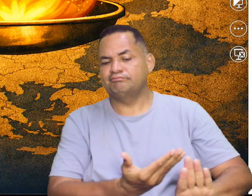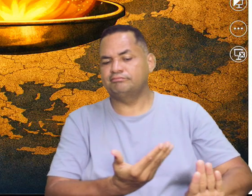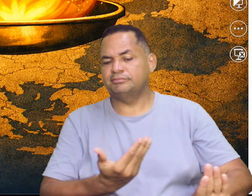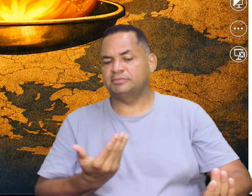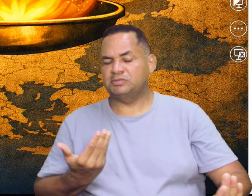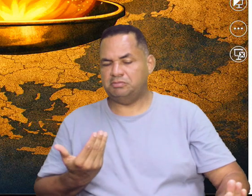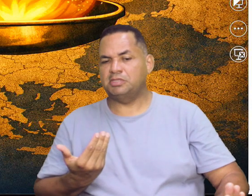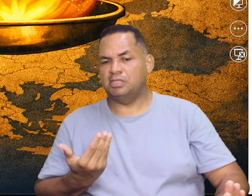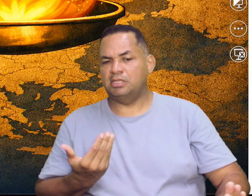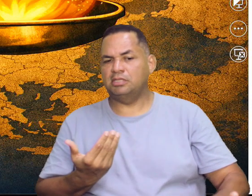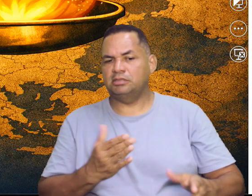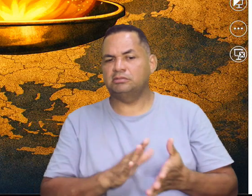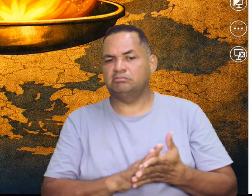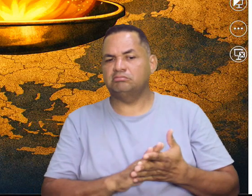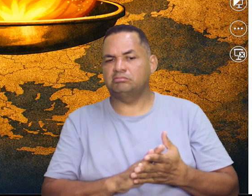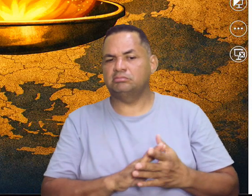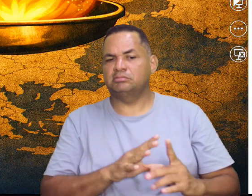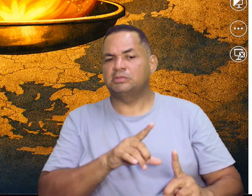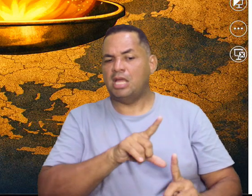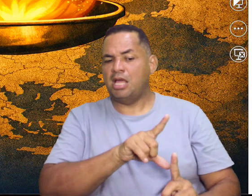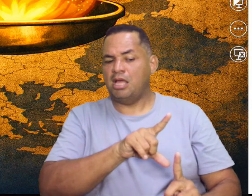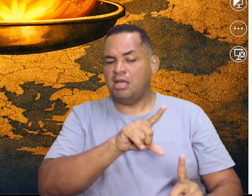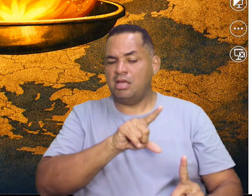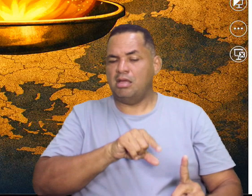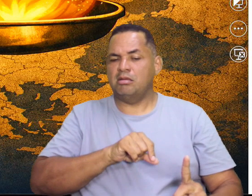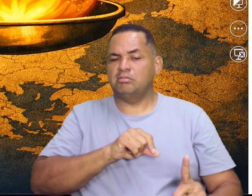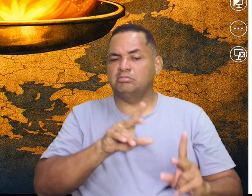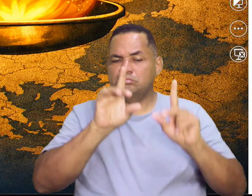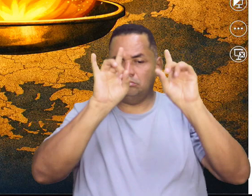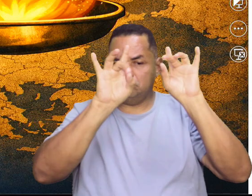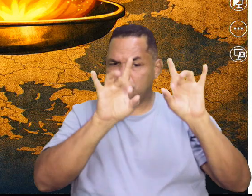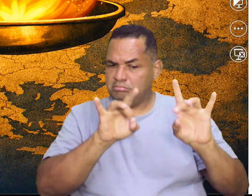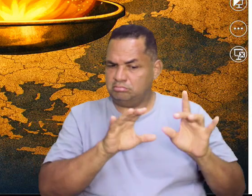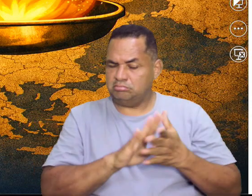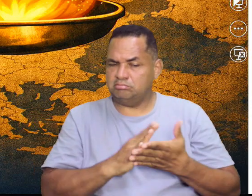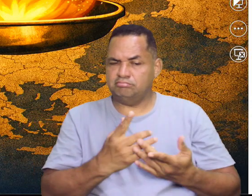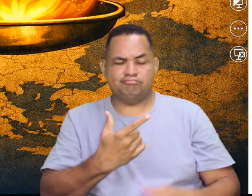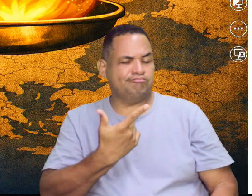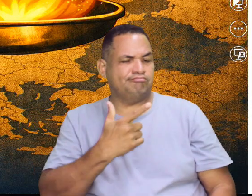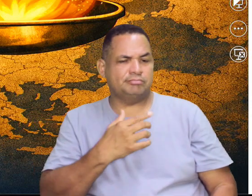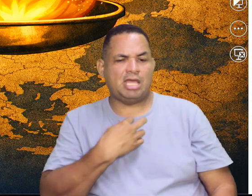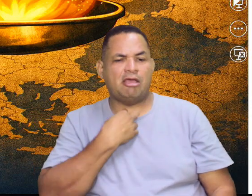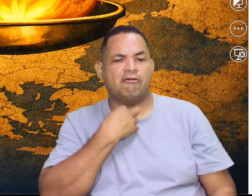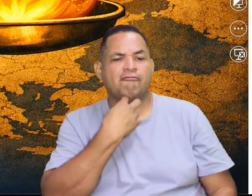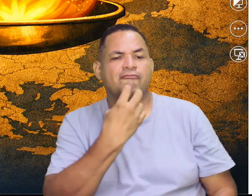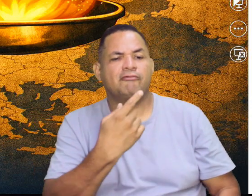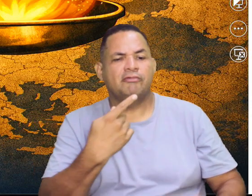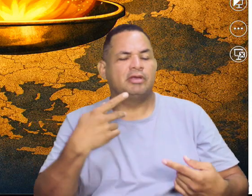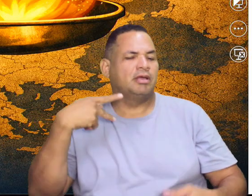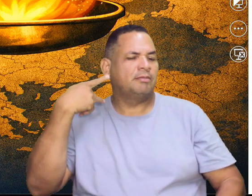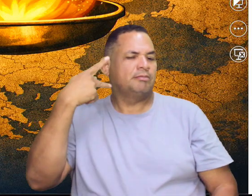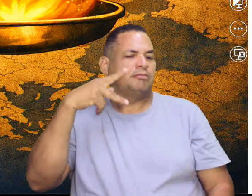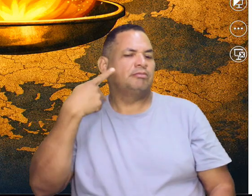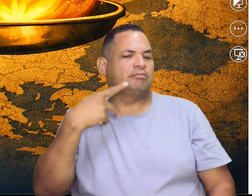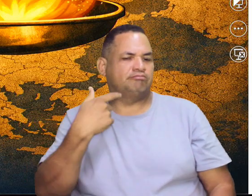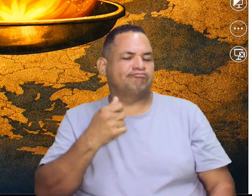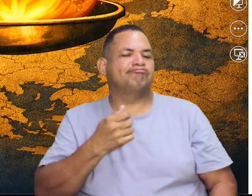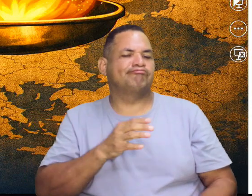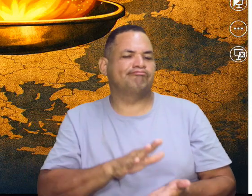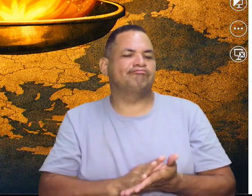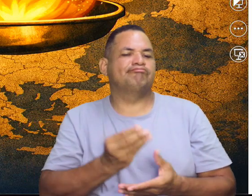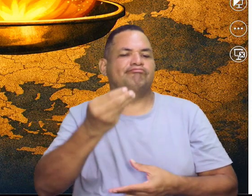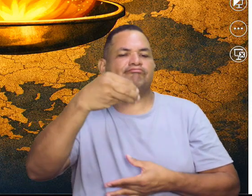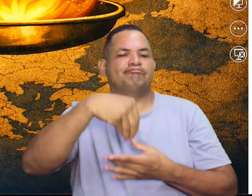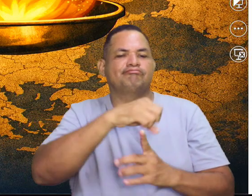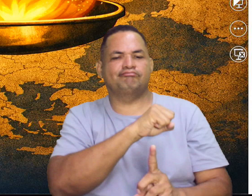privilégios políticos. Então, vão ser ricos, mas não vão ter voz política, não vai ter voz ativa na